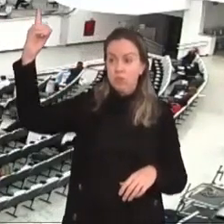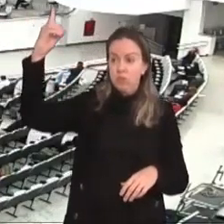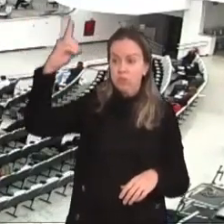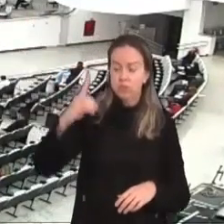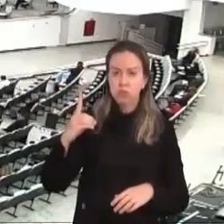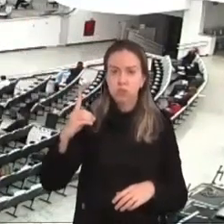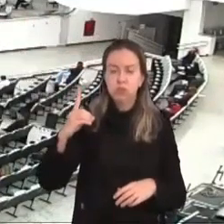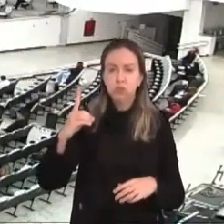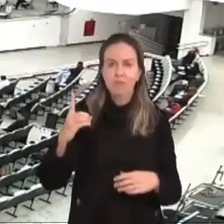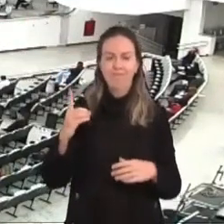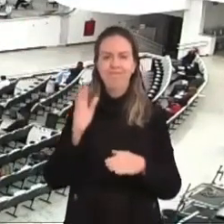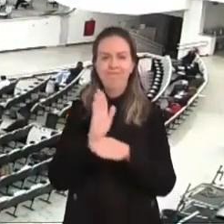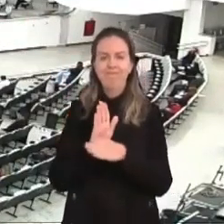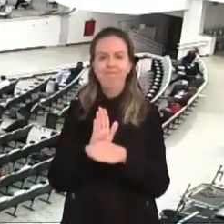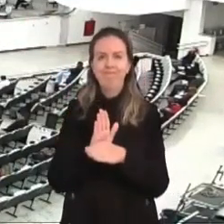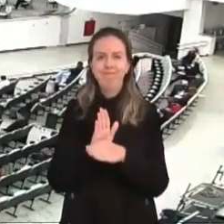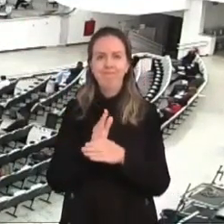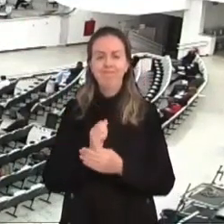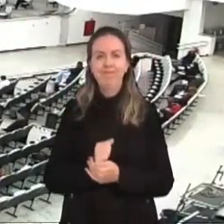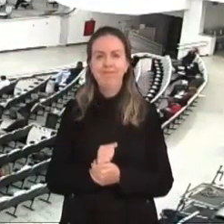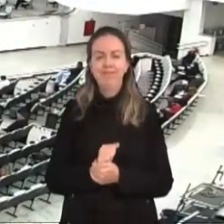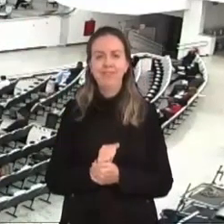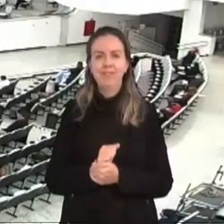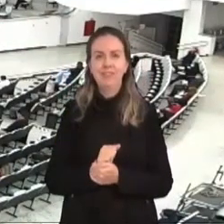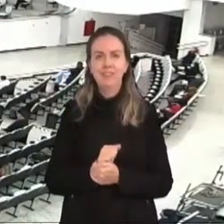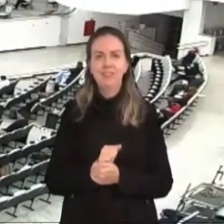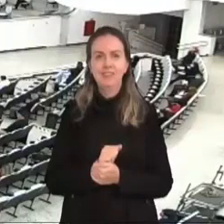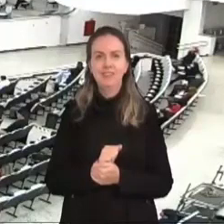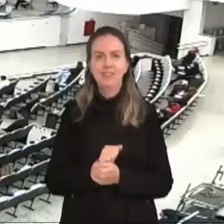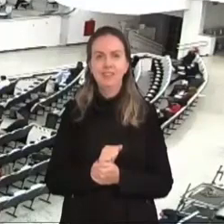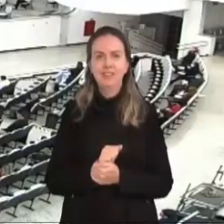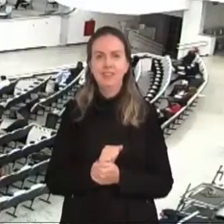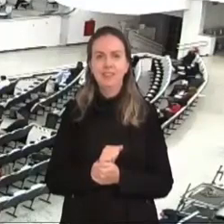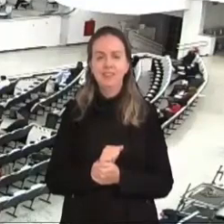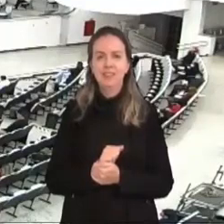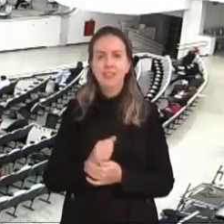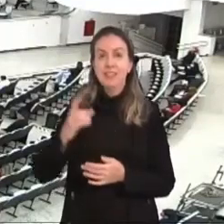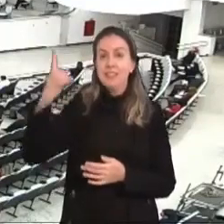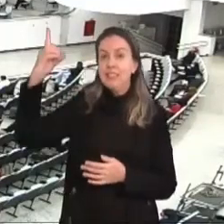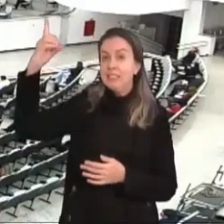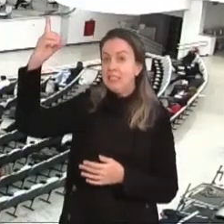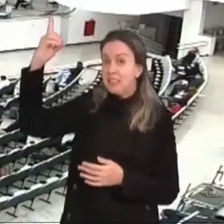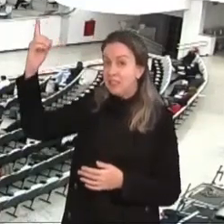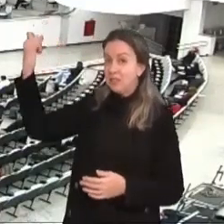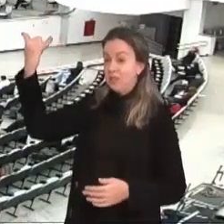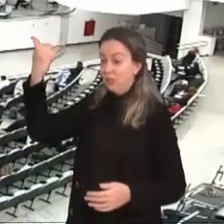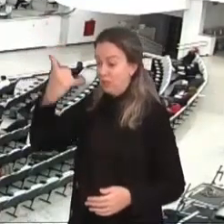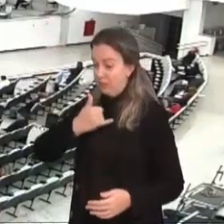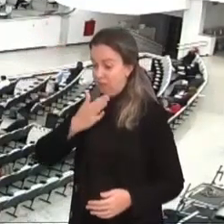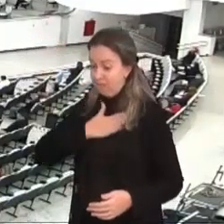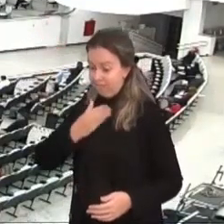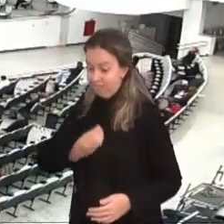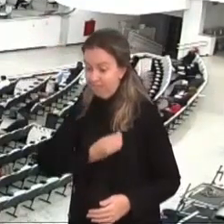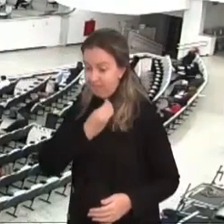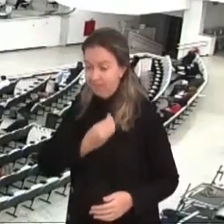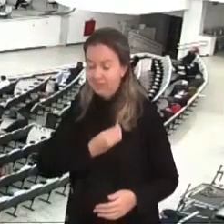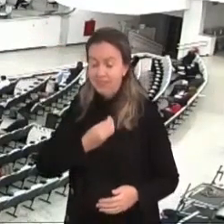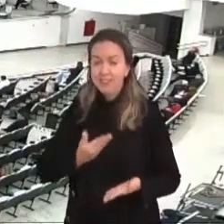lá, o que você imagina? Eu estou aqui porque profetizo em nome dele. Ele entrou aqui, o que ele vai fazer comigo? Vai me libertar.